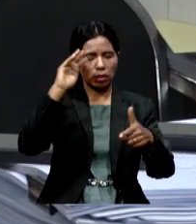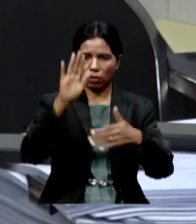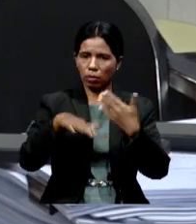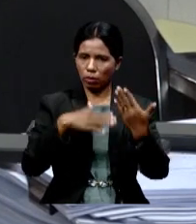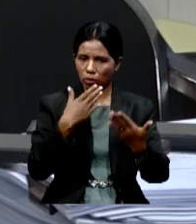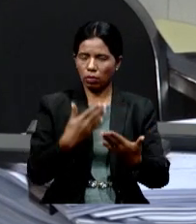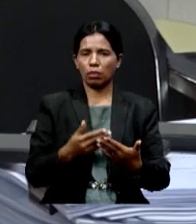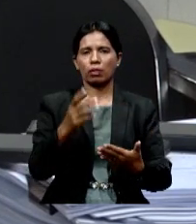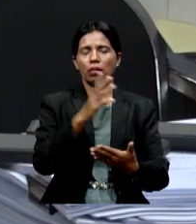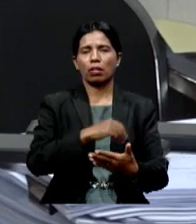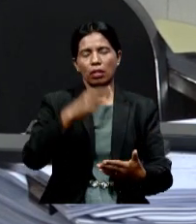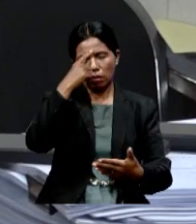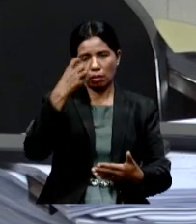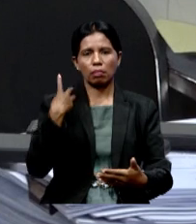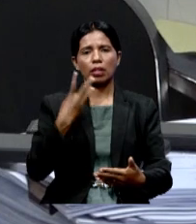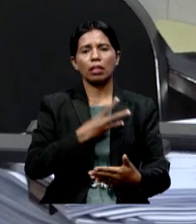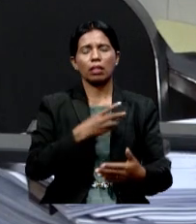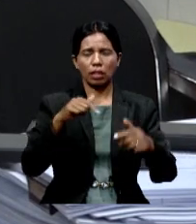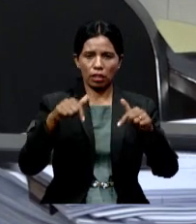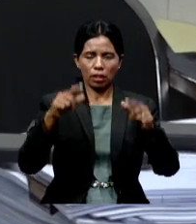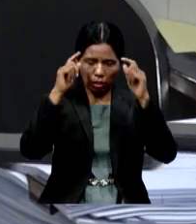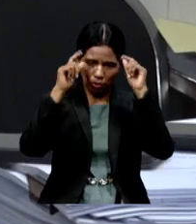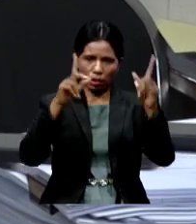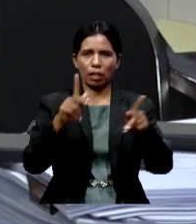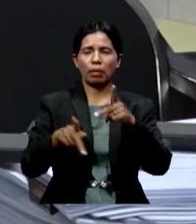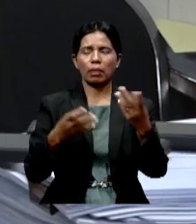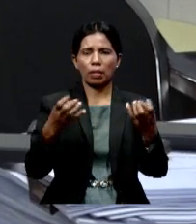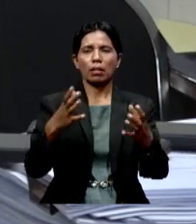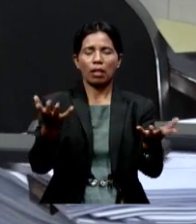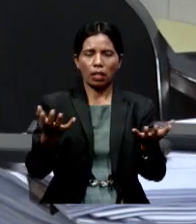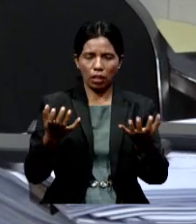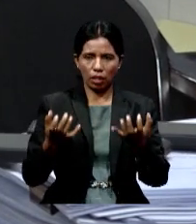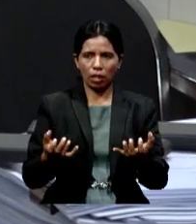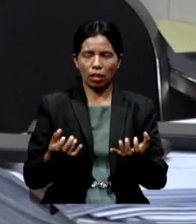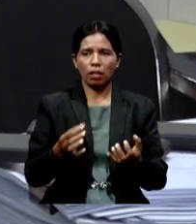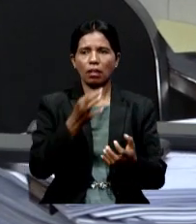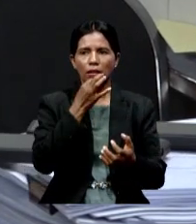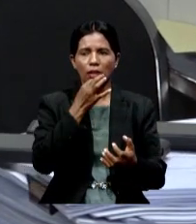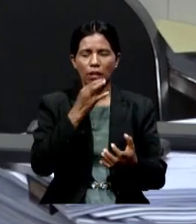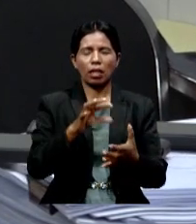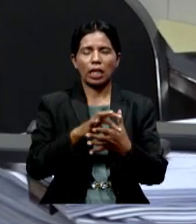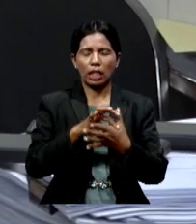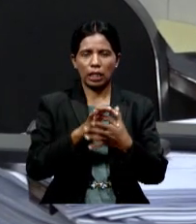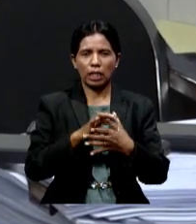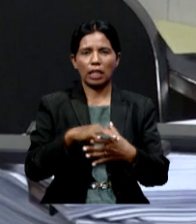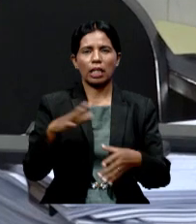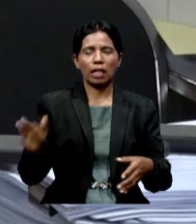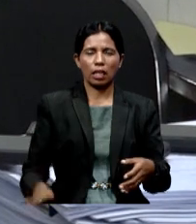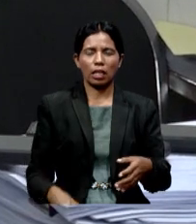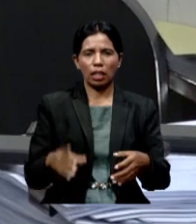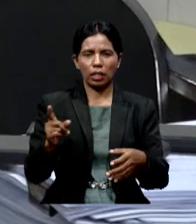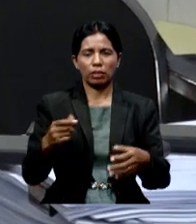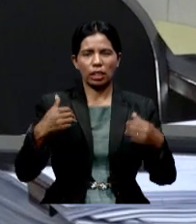tu tamba ita Timor ne ema barak mos ha karak la consumo ha na asu e aqui a asu mos